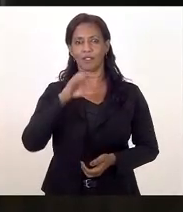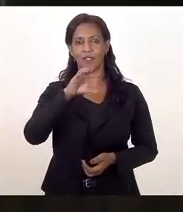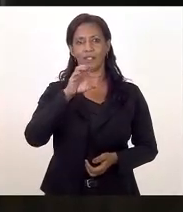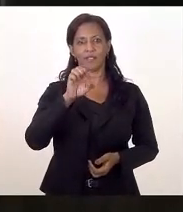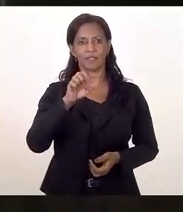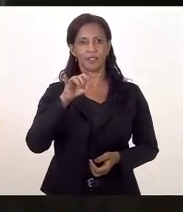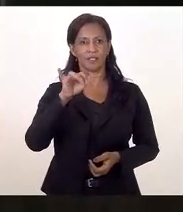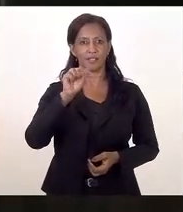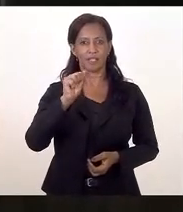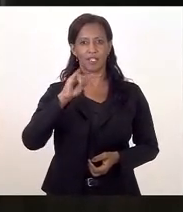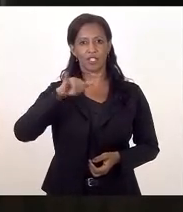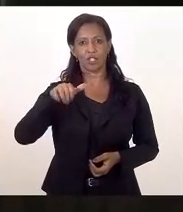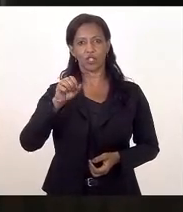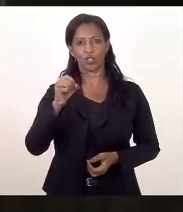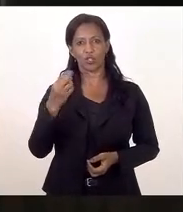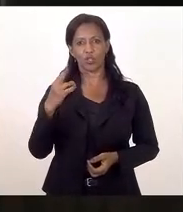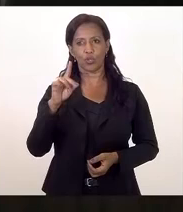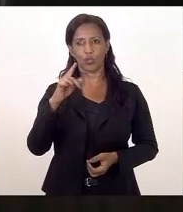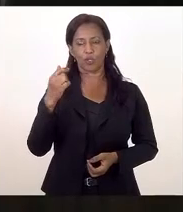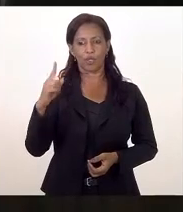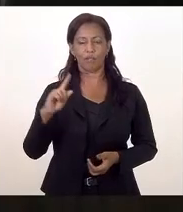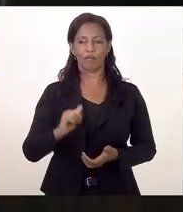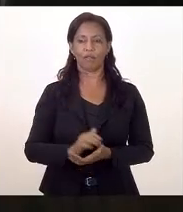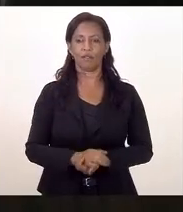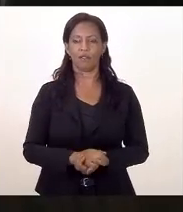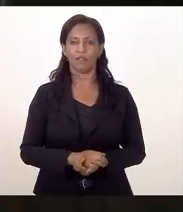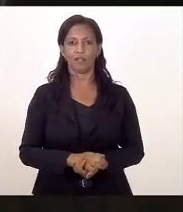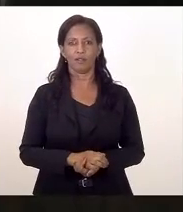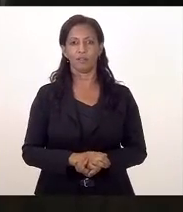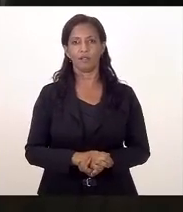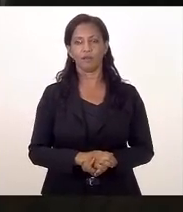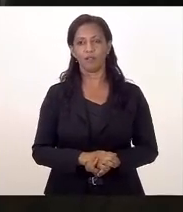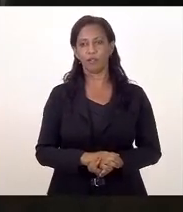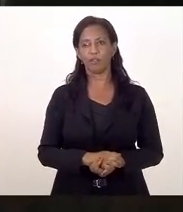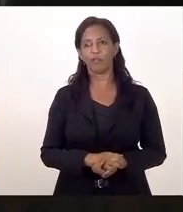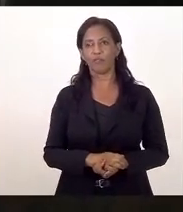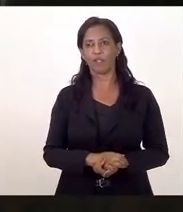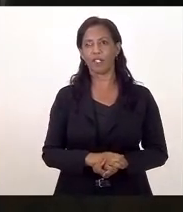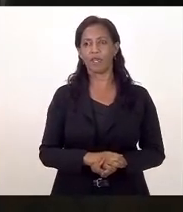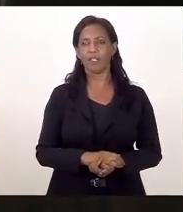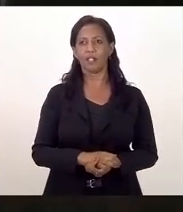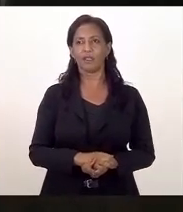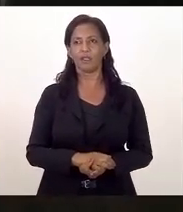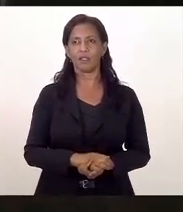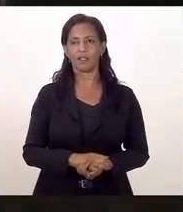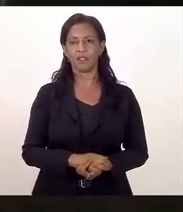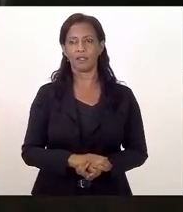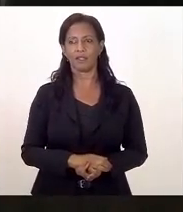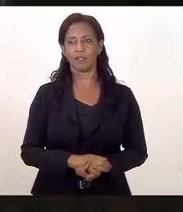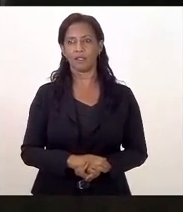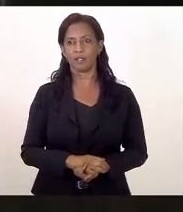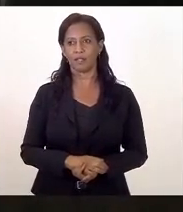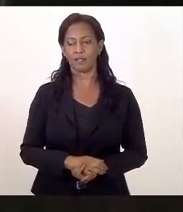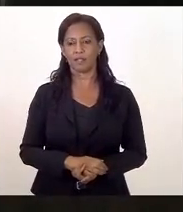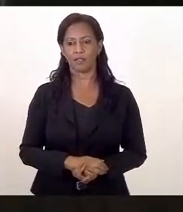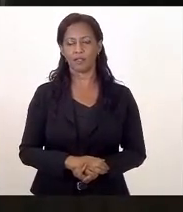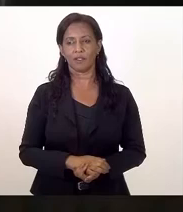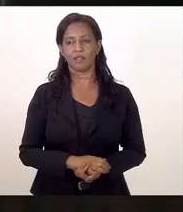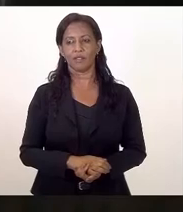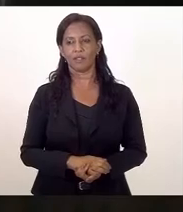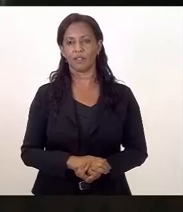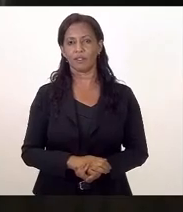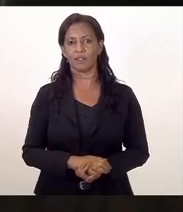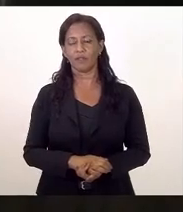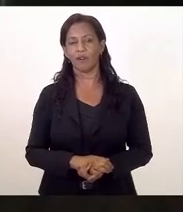Jordão. Vossa Excelência dispõe de seis minutos no tempo regimental. ou, melhor, no tempo regimental que foi combinado aqui